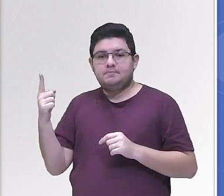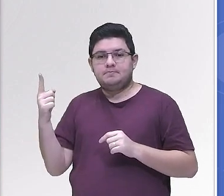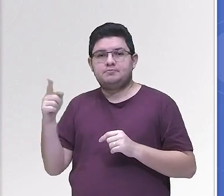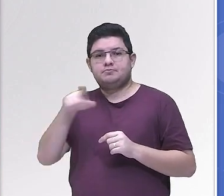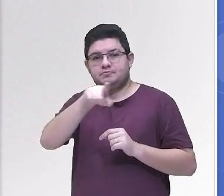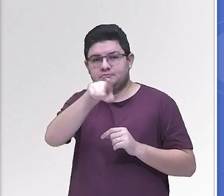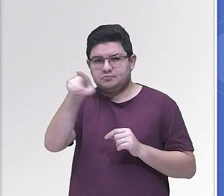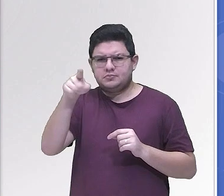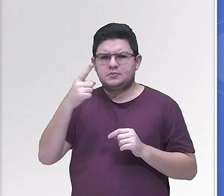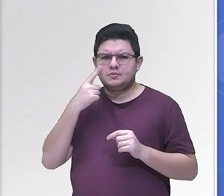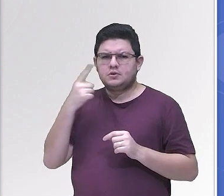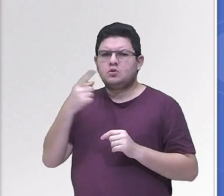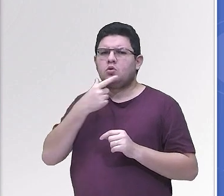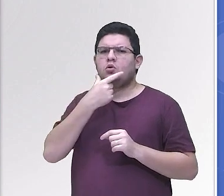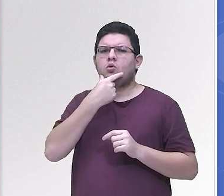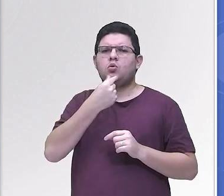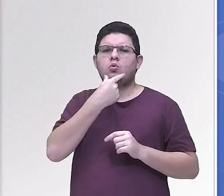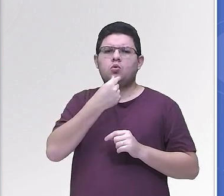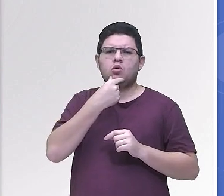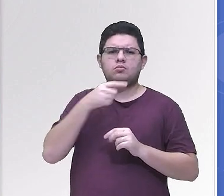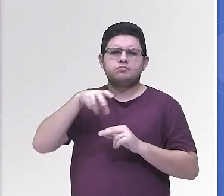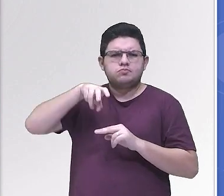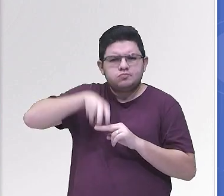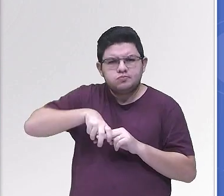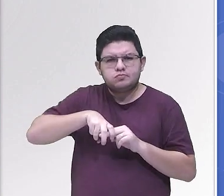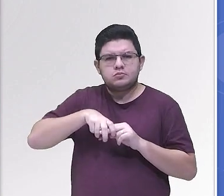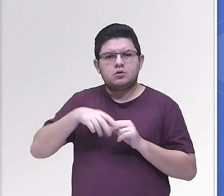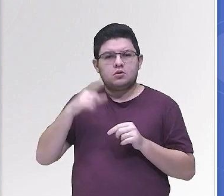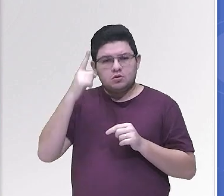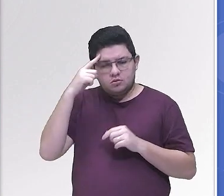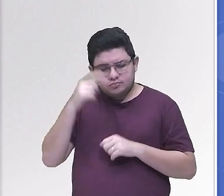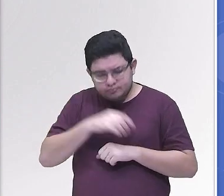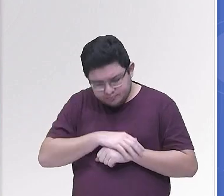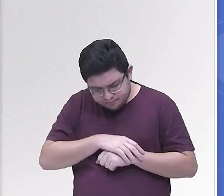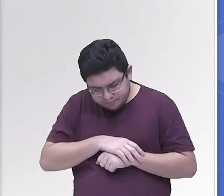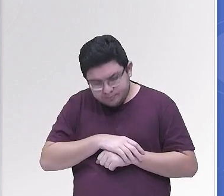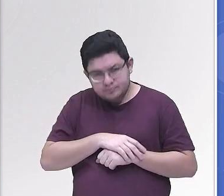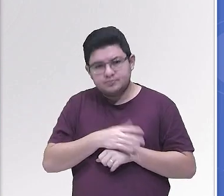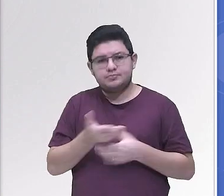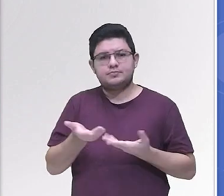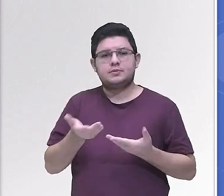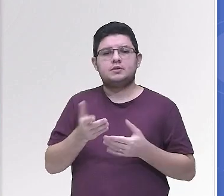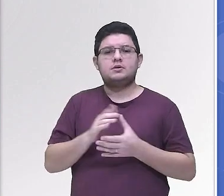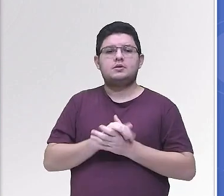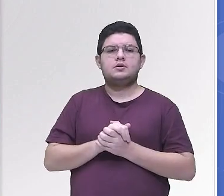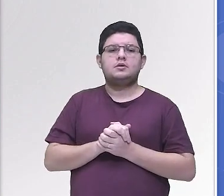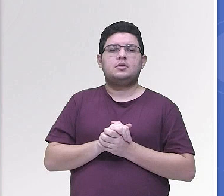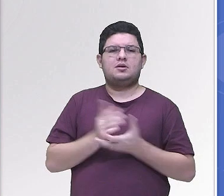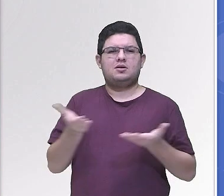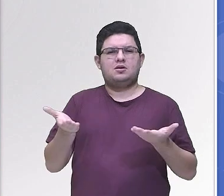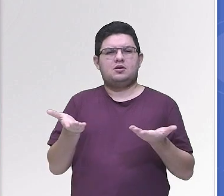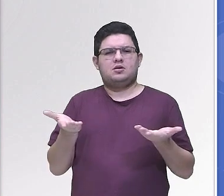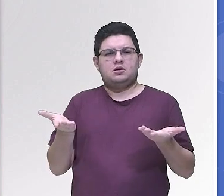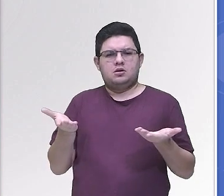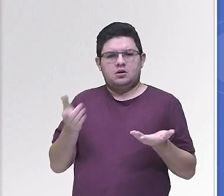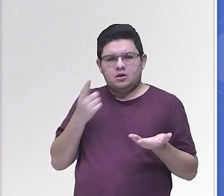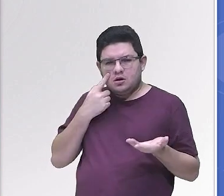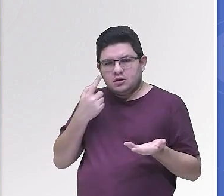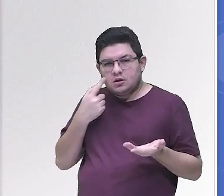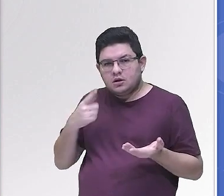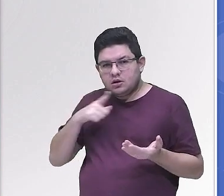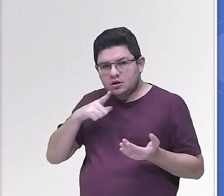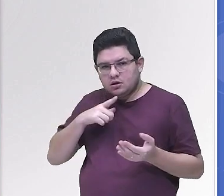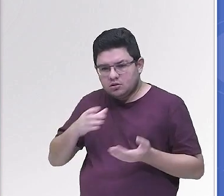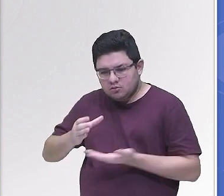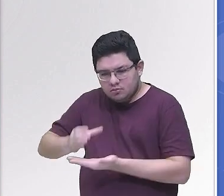estão vendo um homem sentado, cabeça baixa, né? Como nós diríamos, uma panelinha, uma tigelinha ali no chão, e um